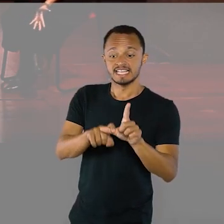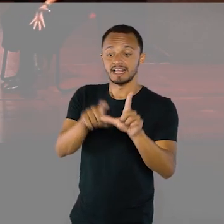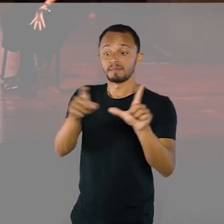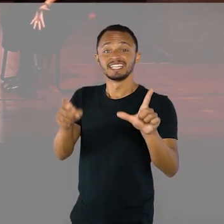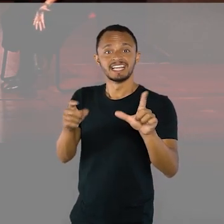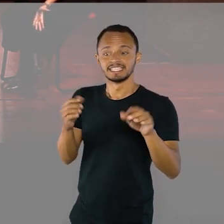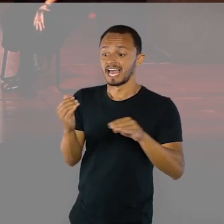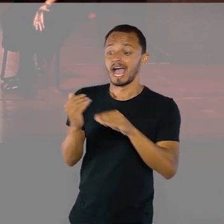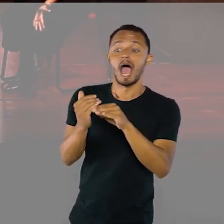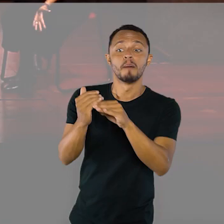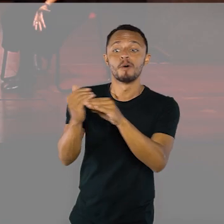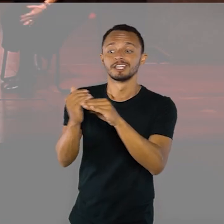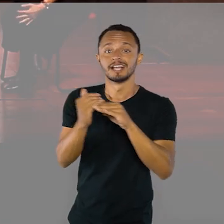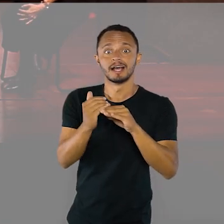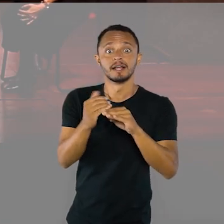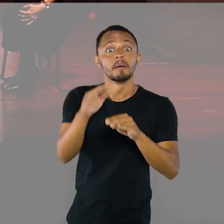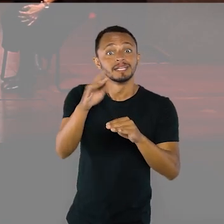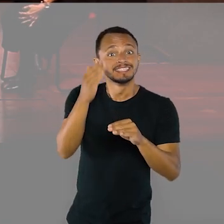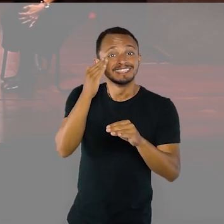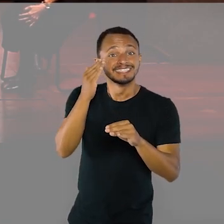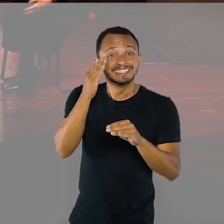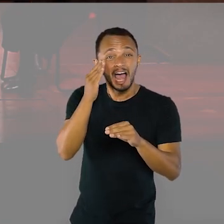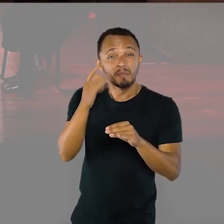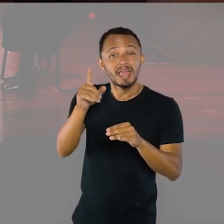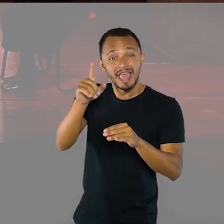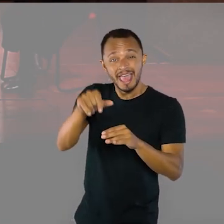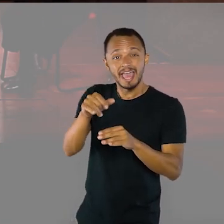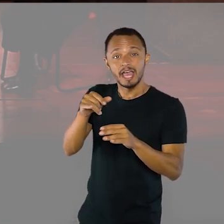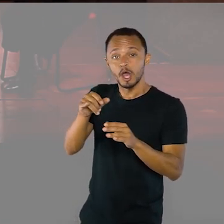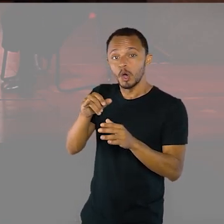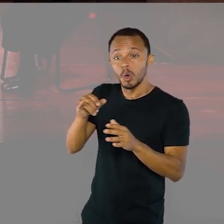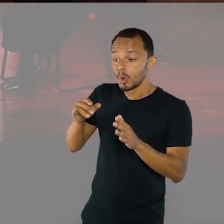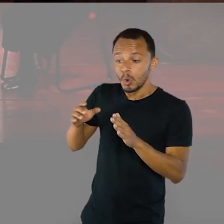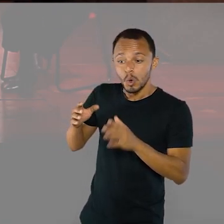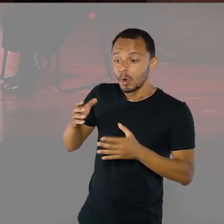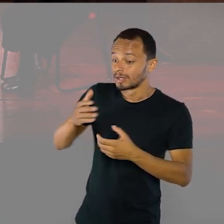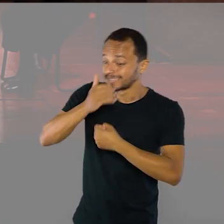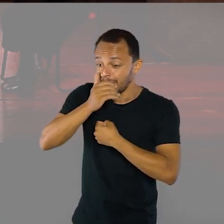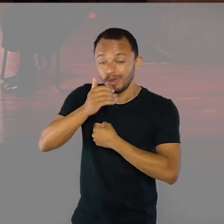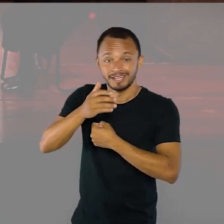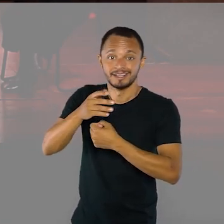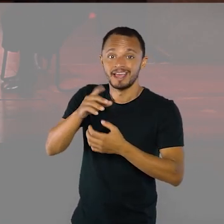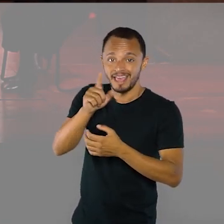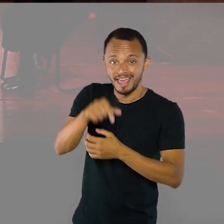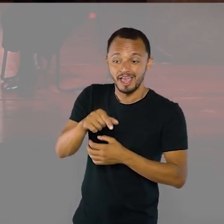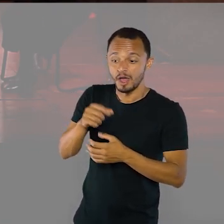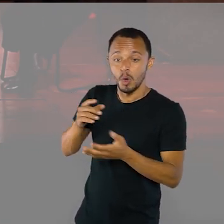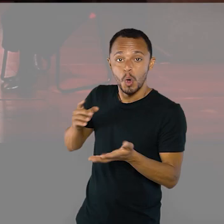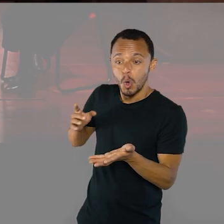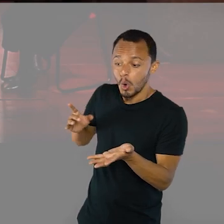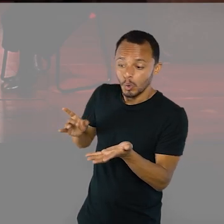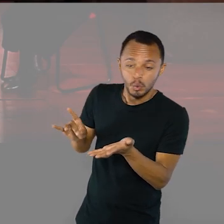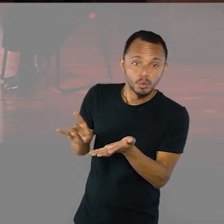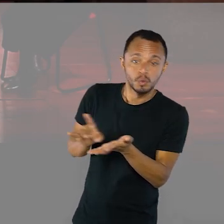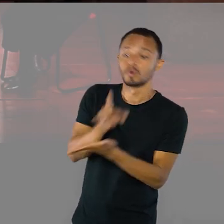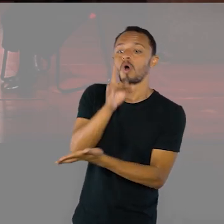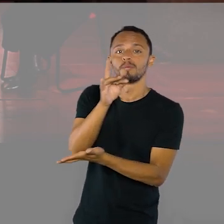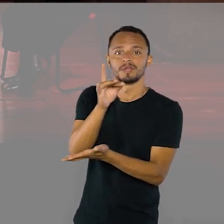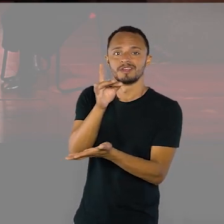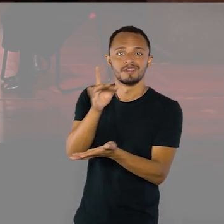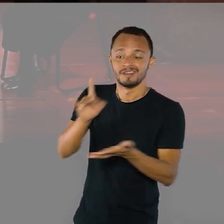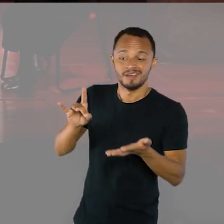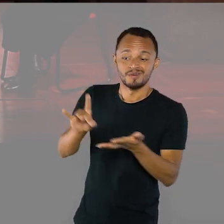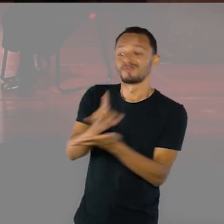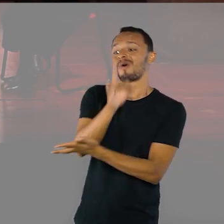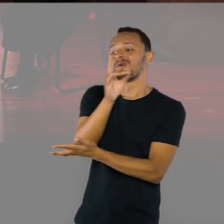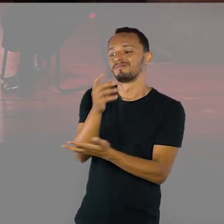sabemos que foi um golpe conservador, né? Ou seja, para manter a grande propriedade exportadora, para